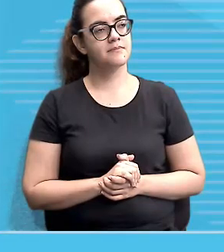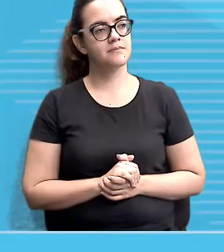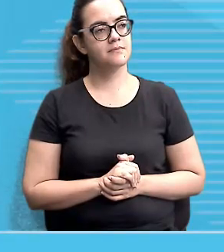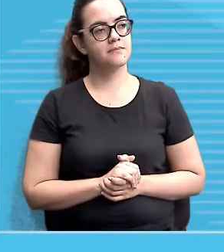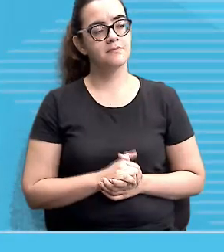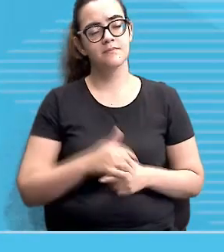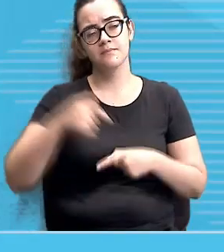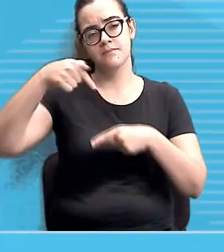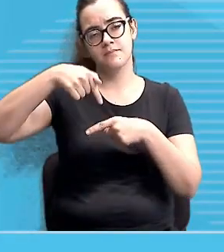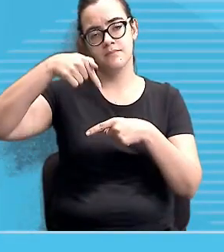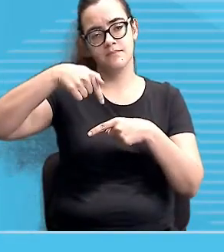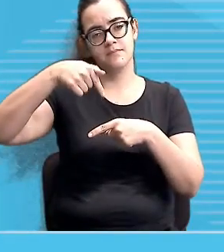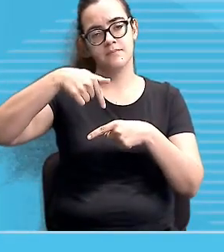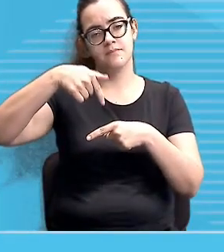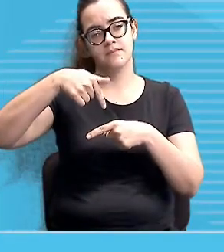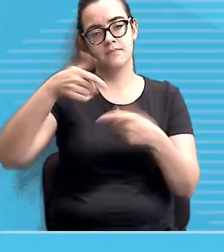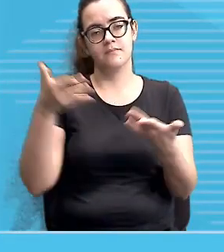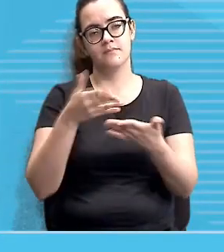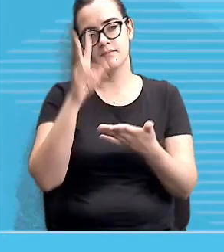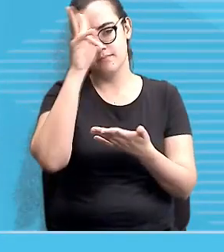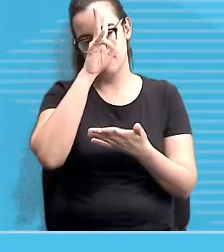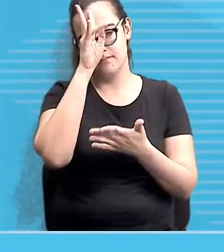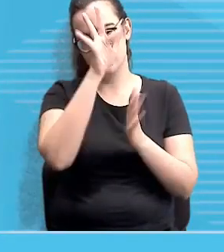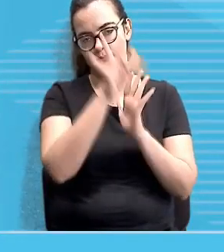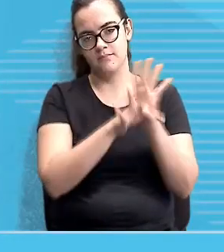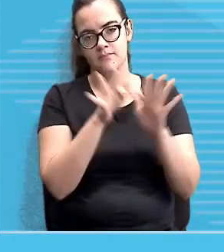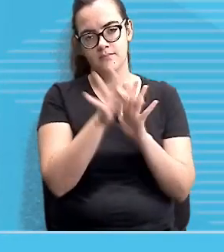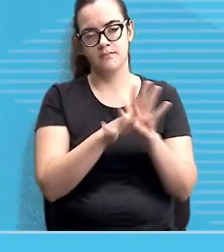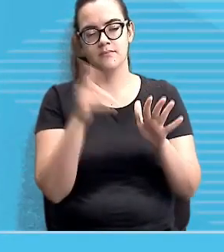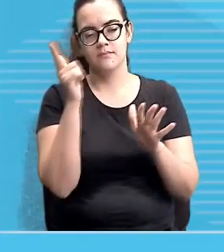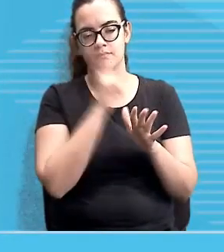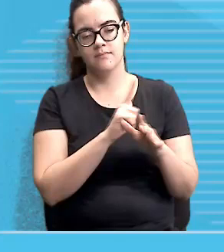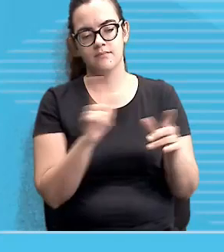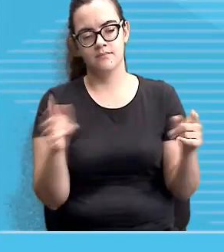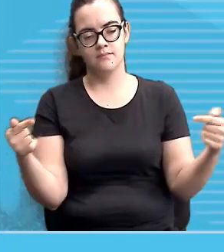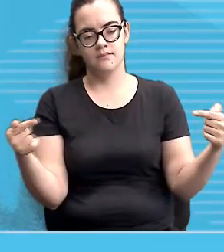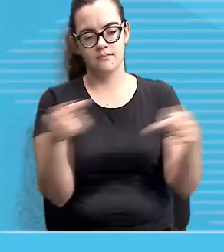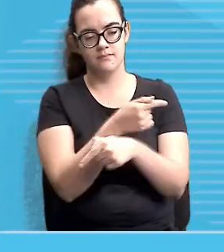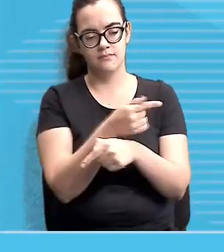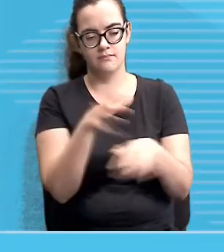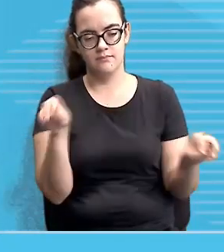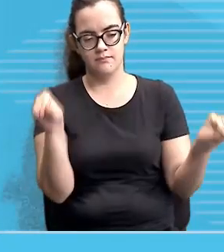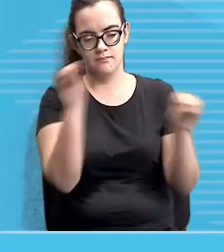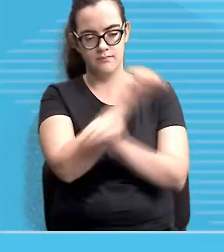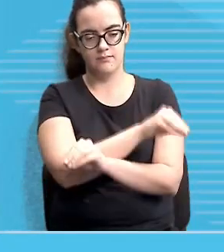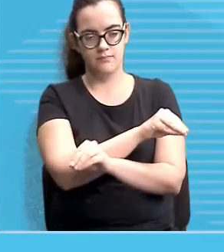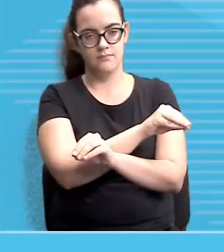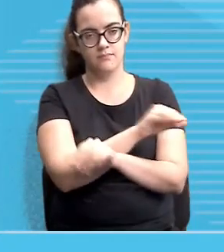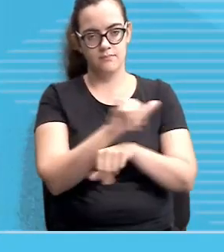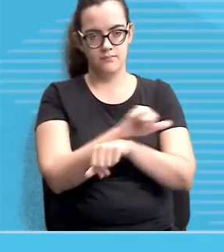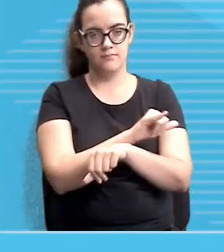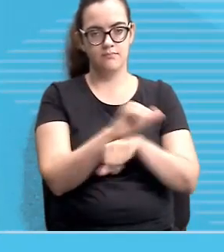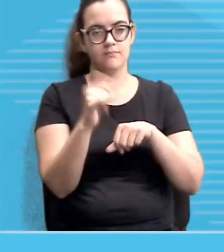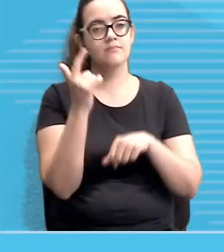massa 200 vezes o calor específico